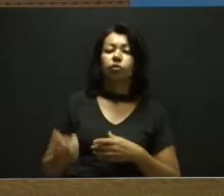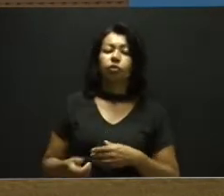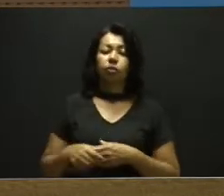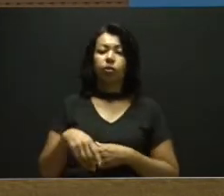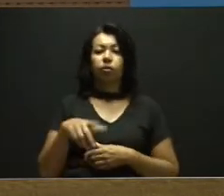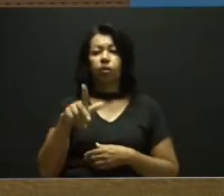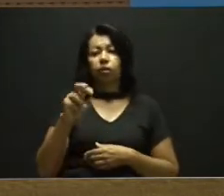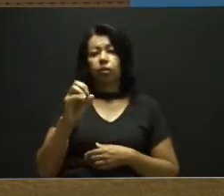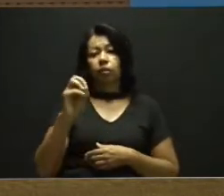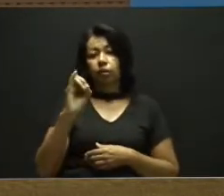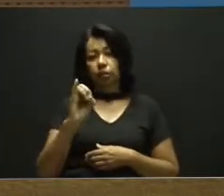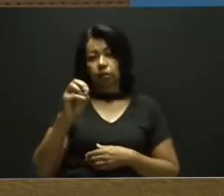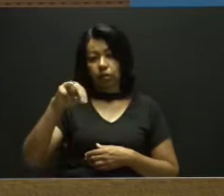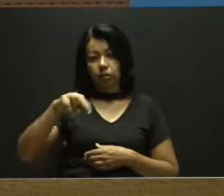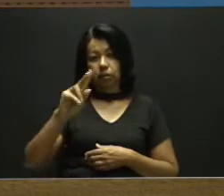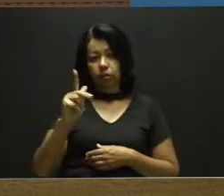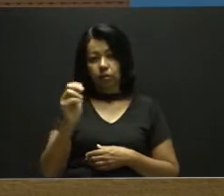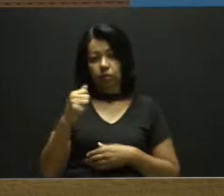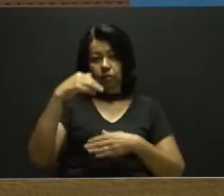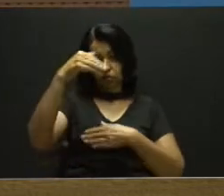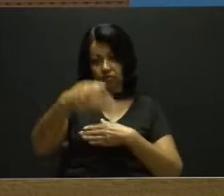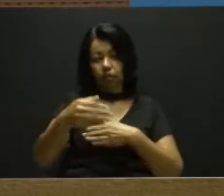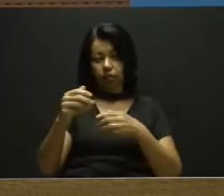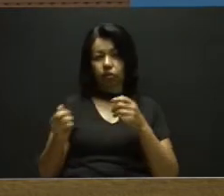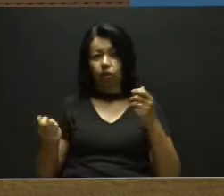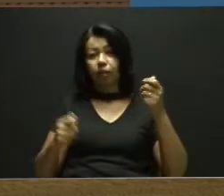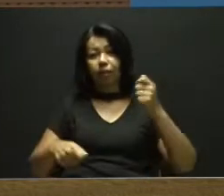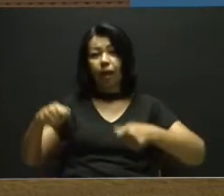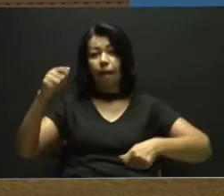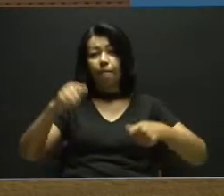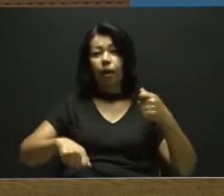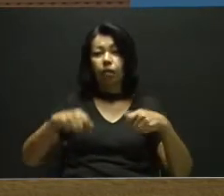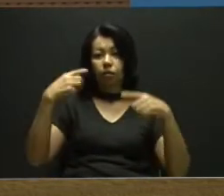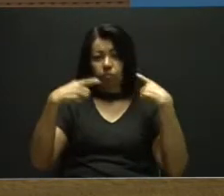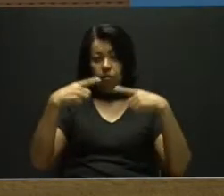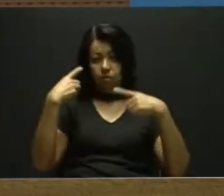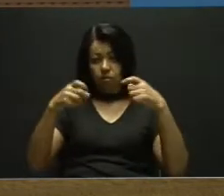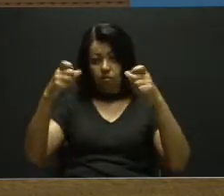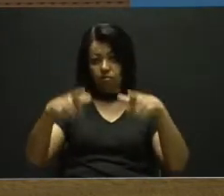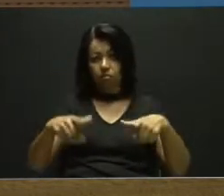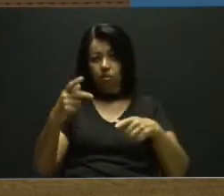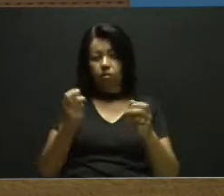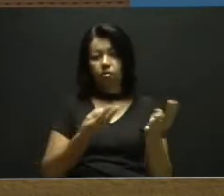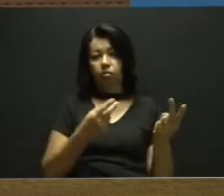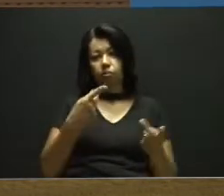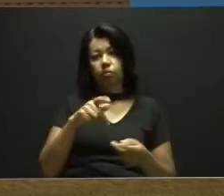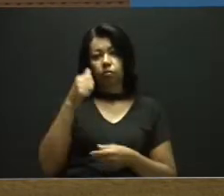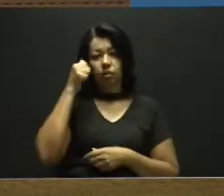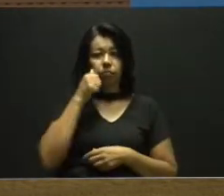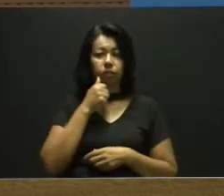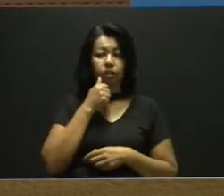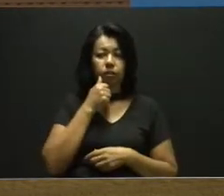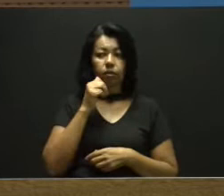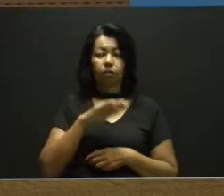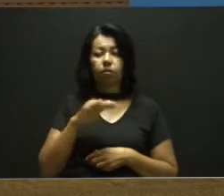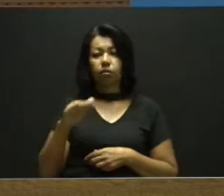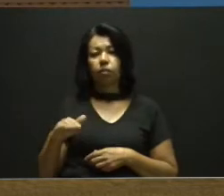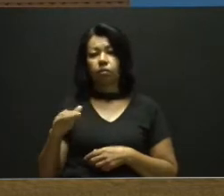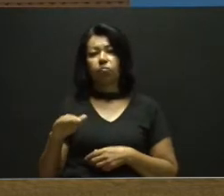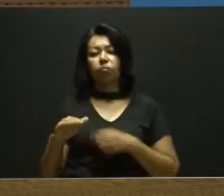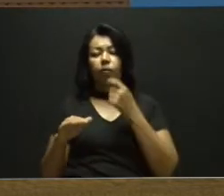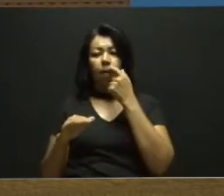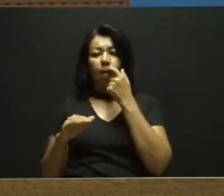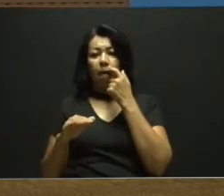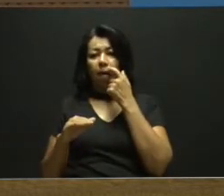musical aquela era um espaço uma escala que com as suas meninas descortina-se